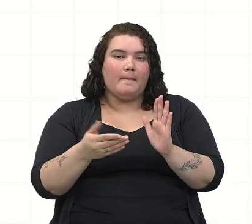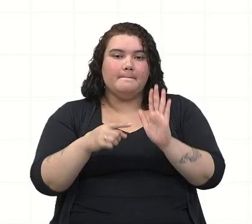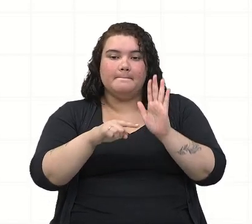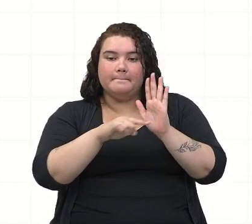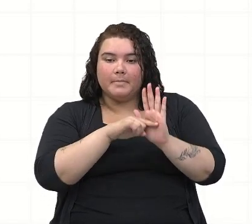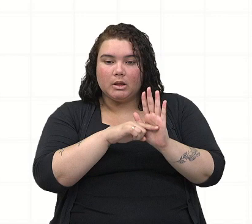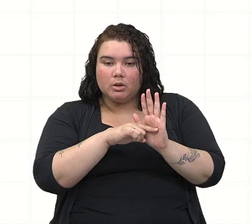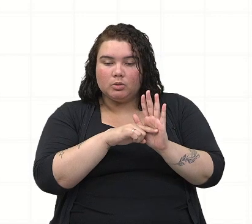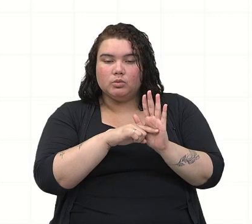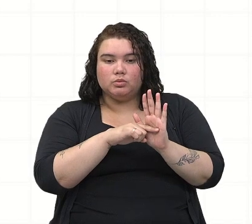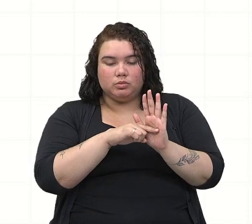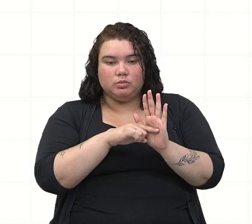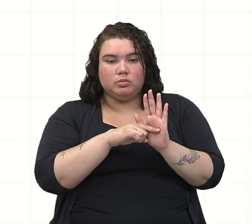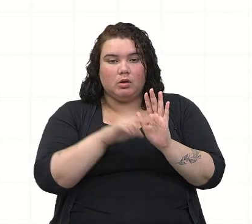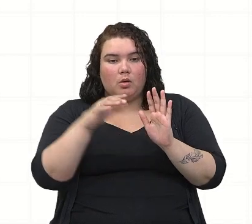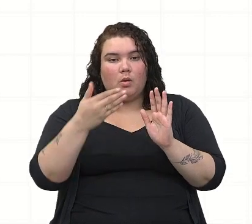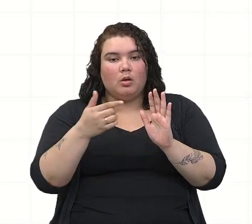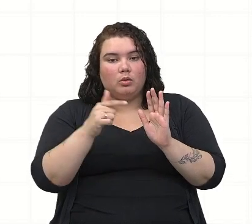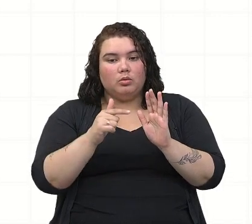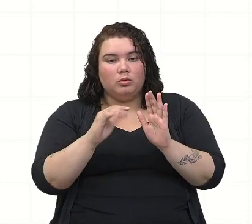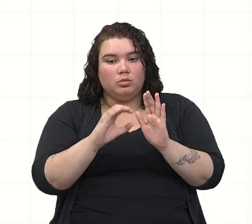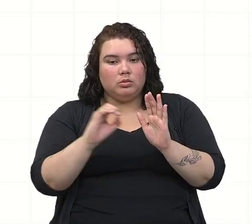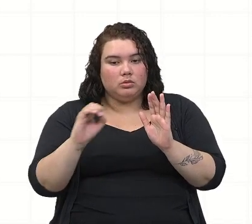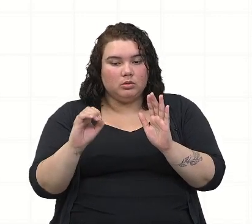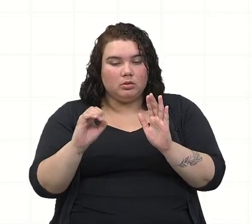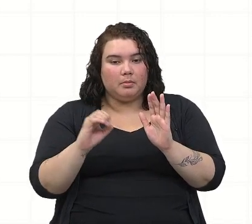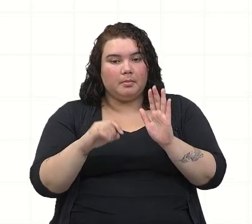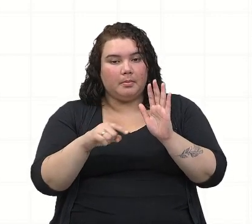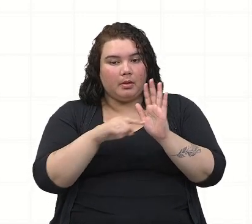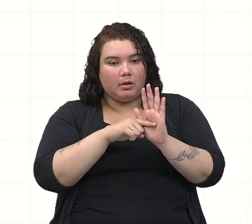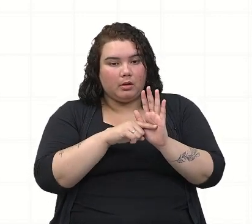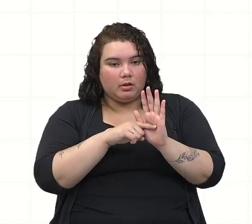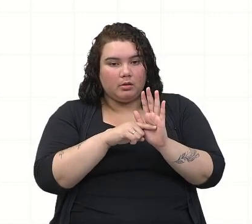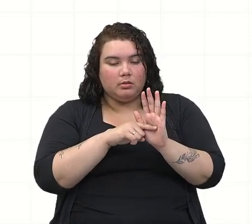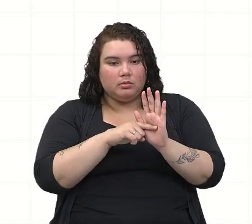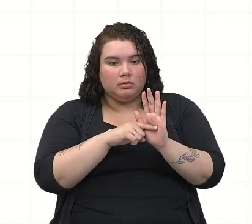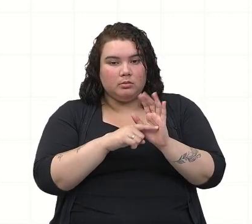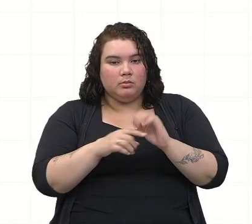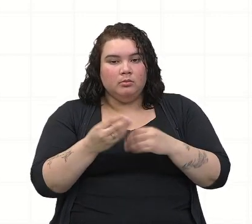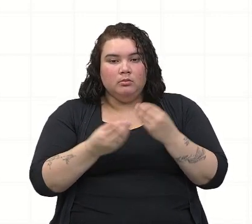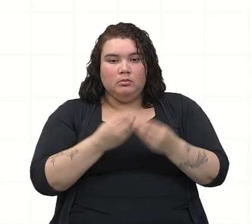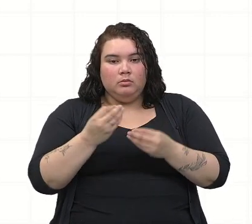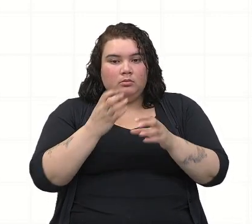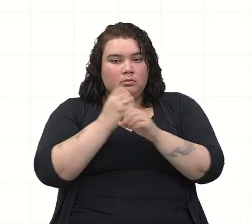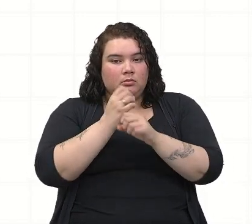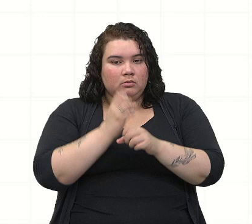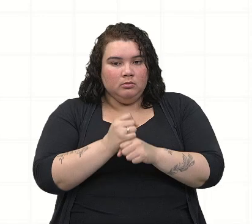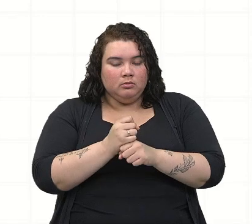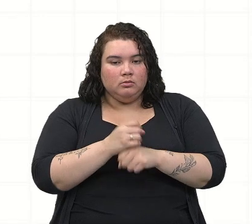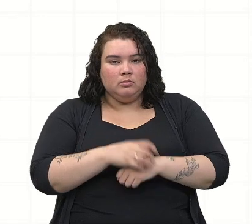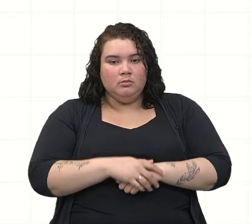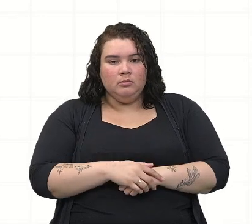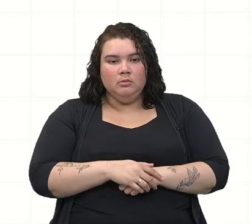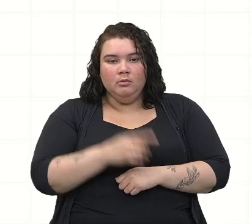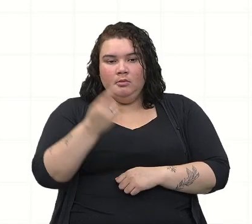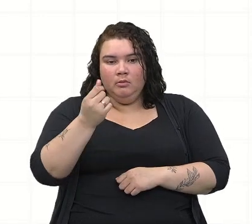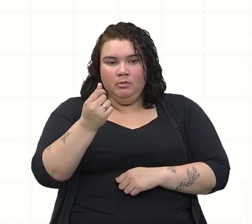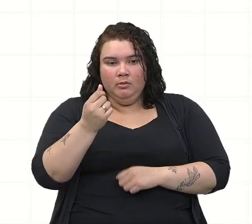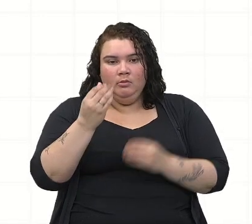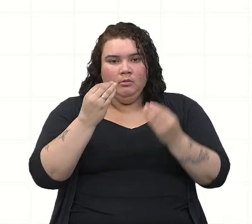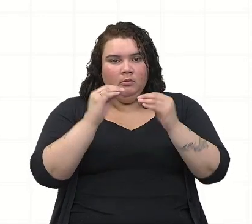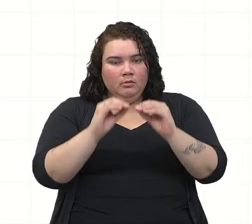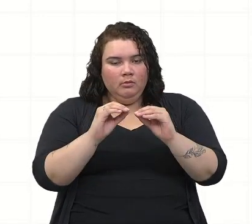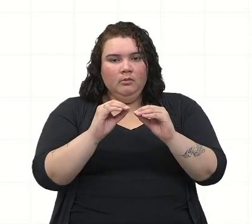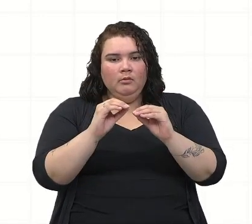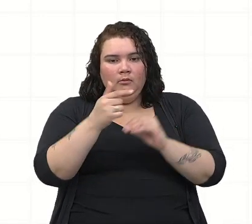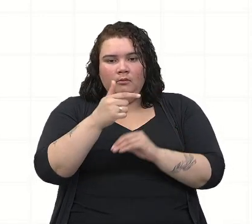subtrair, vai ter que ficar menor do que 200, tá? Que vai ser, como que a gente faz esse percentual? O preço original, que é